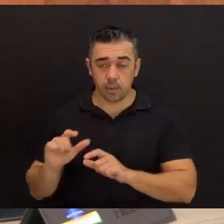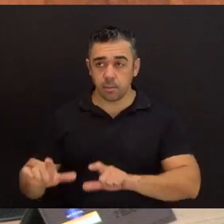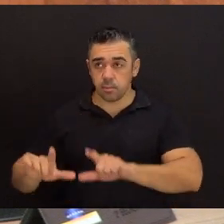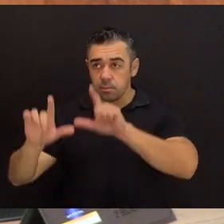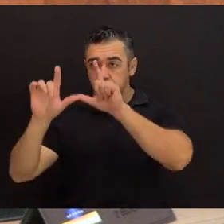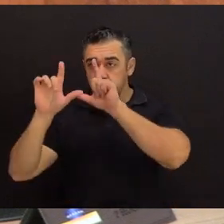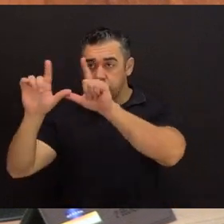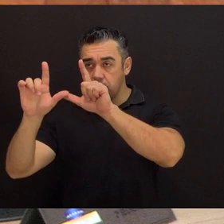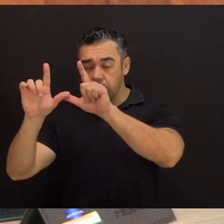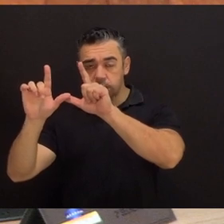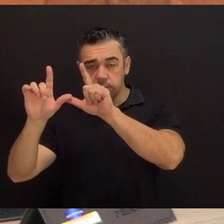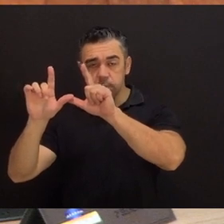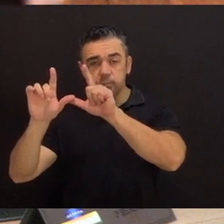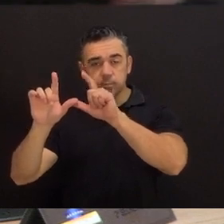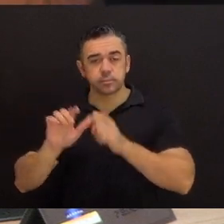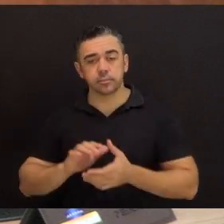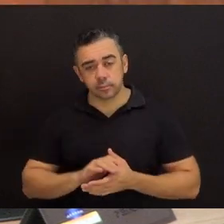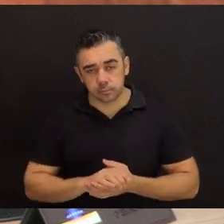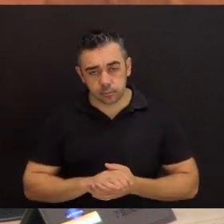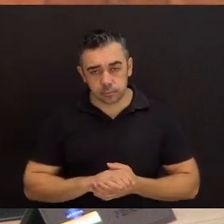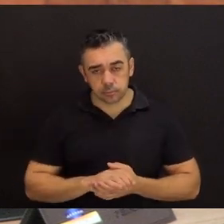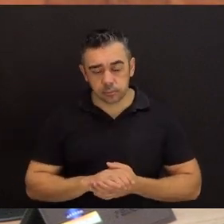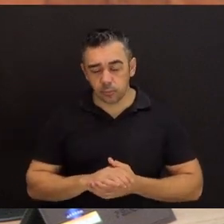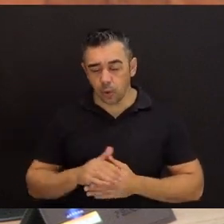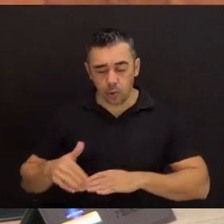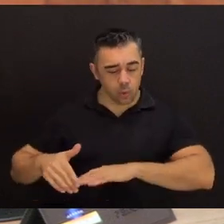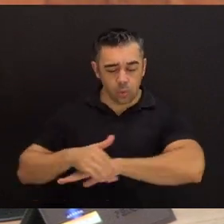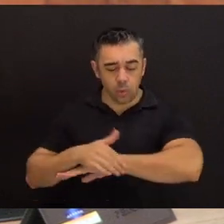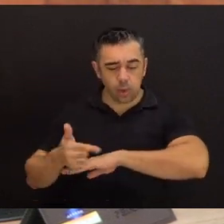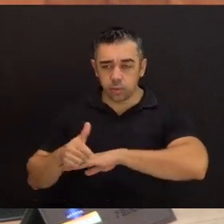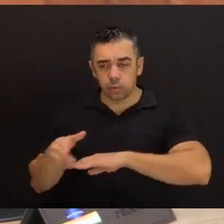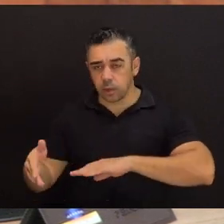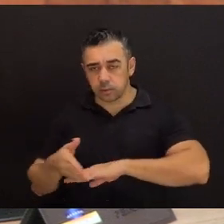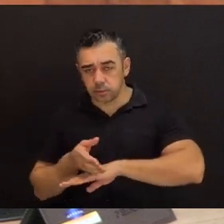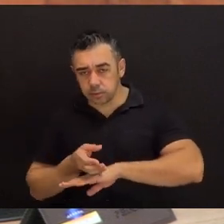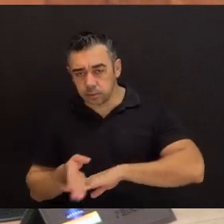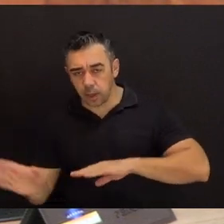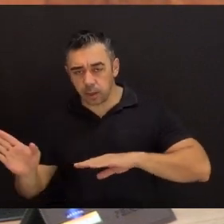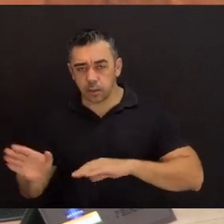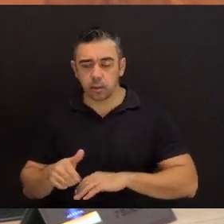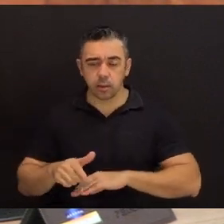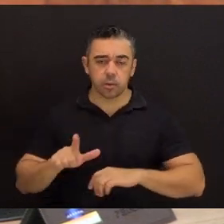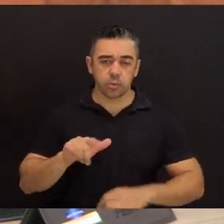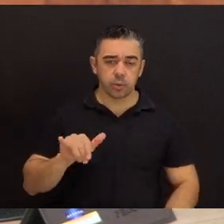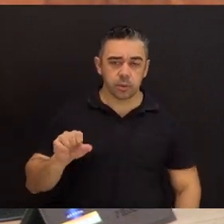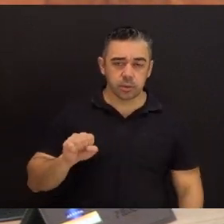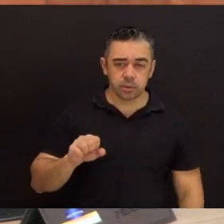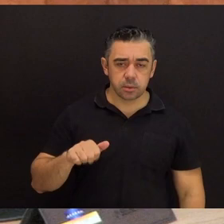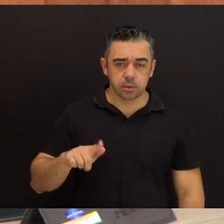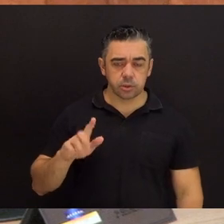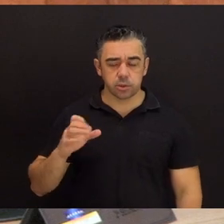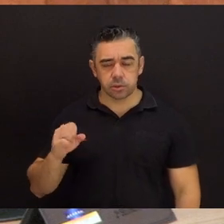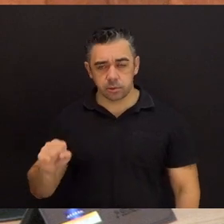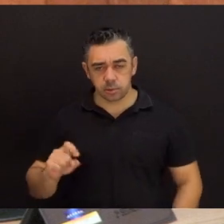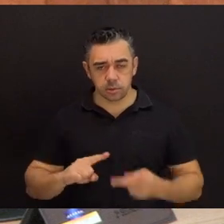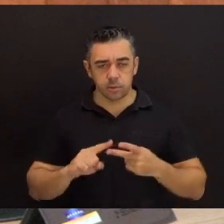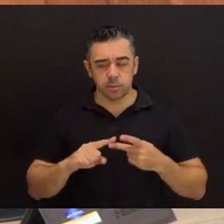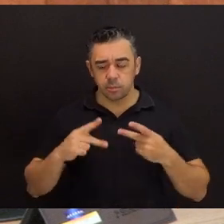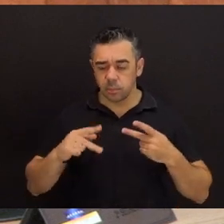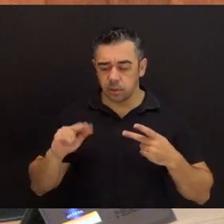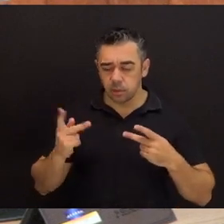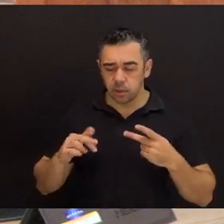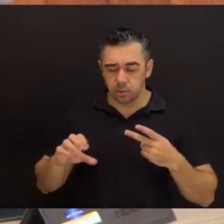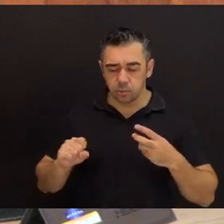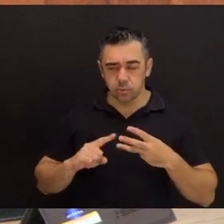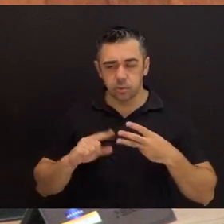de sinalização sem saída nas ruas Luiz Sanches Rua dos Pinheiros e Rua